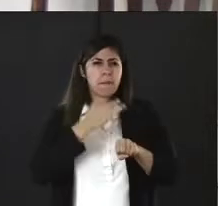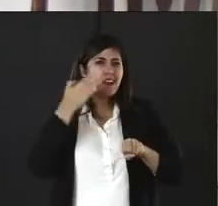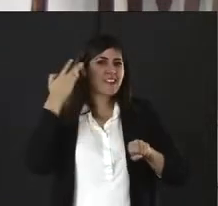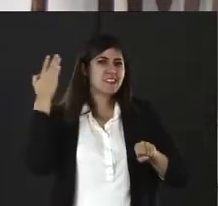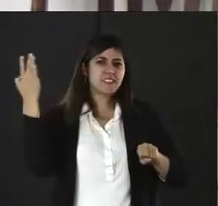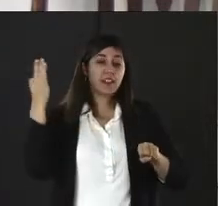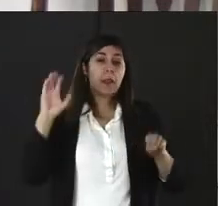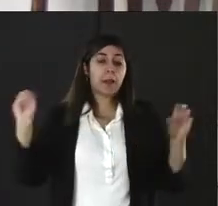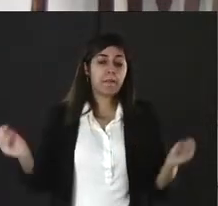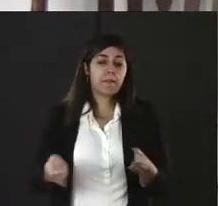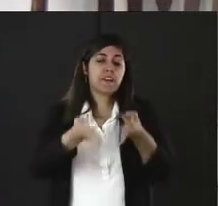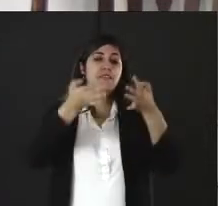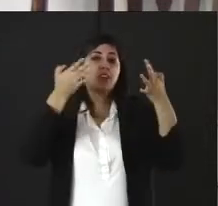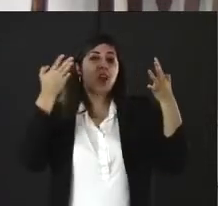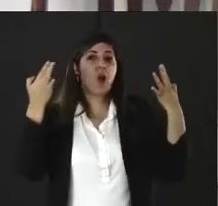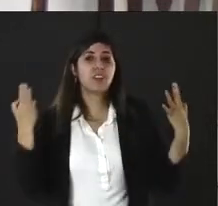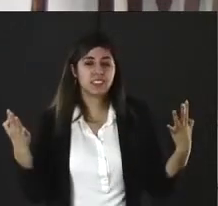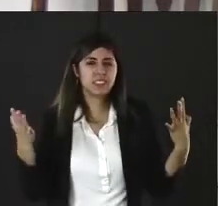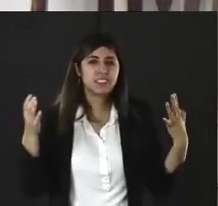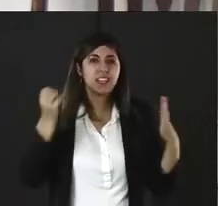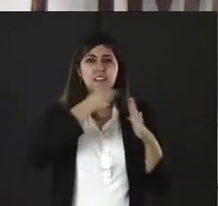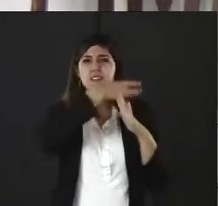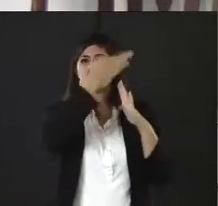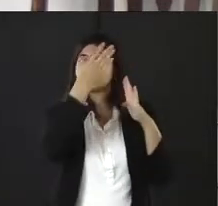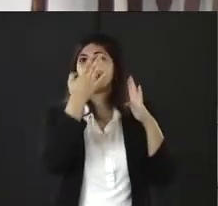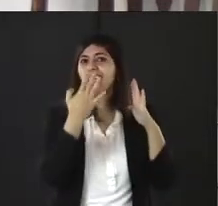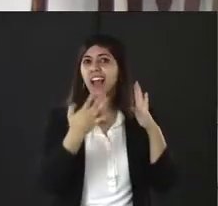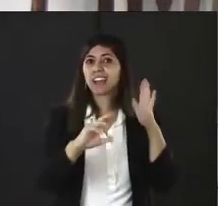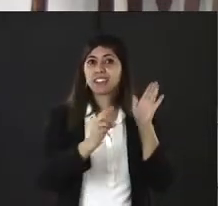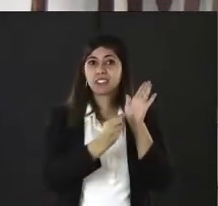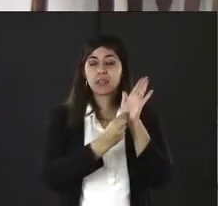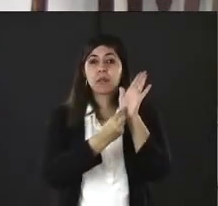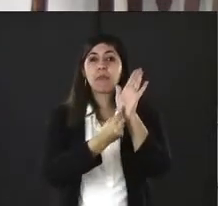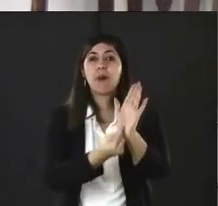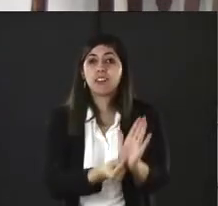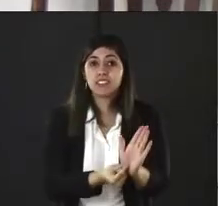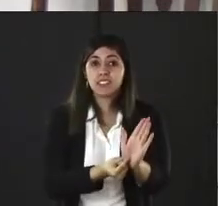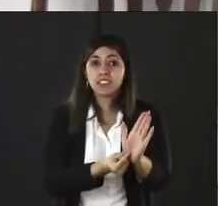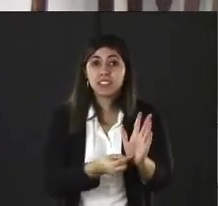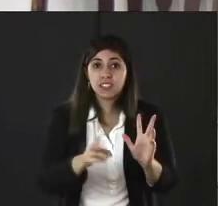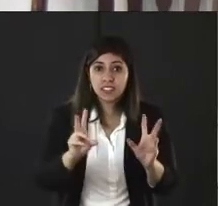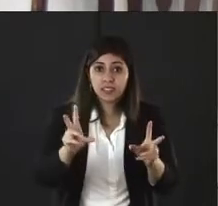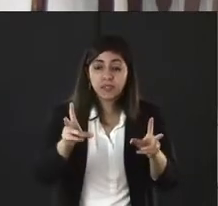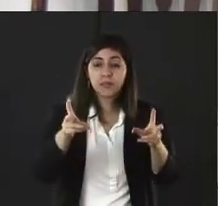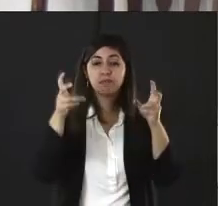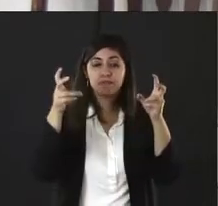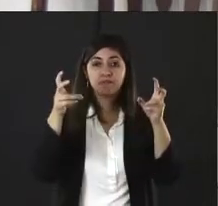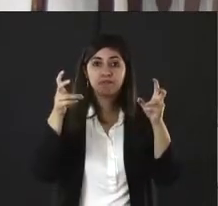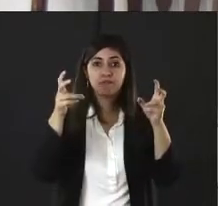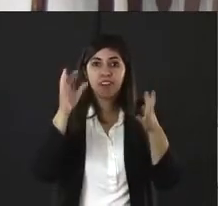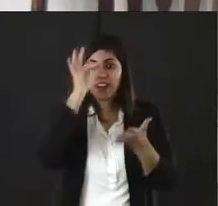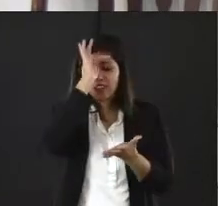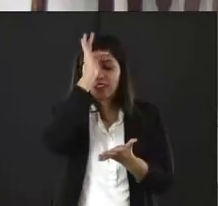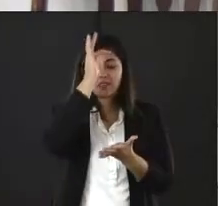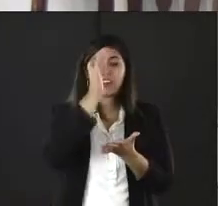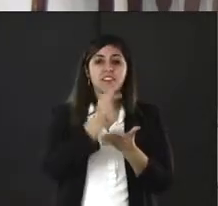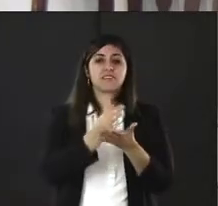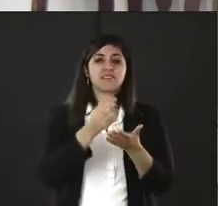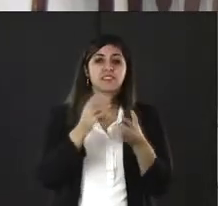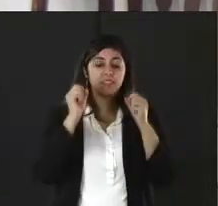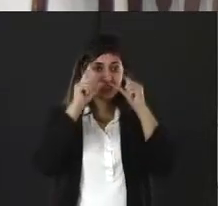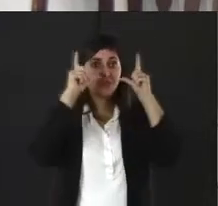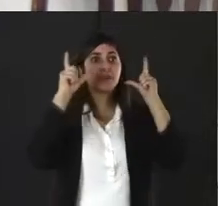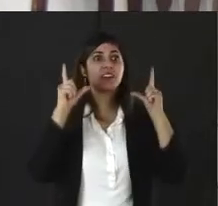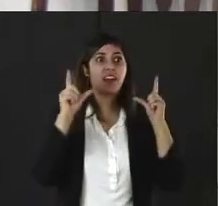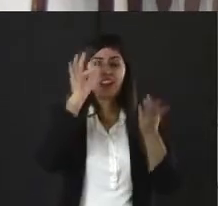texto serve para um propósito de despertar a fé é o que joão vai dizer depois lá no capítulo